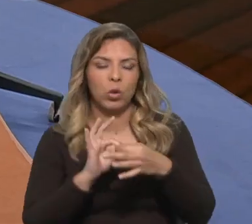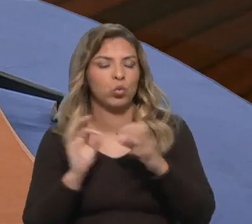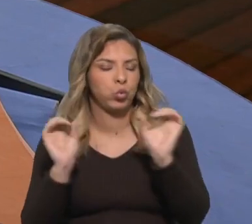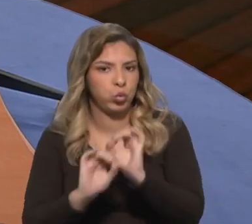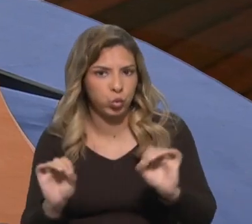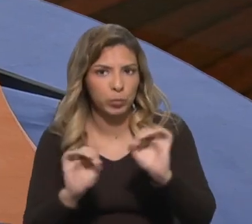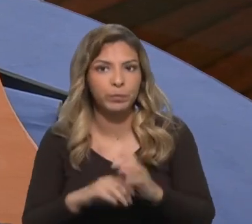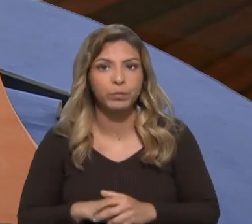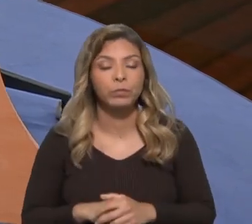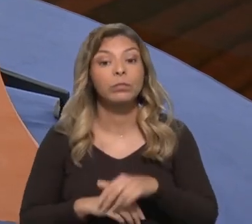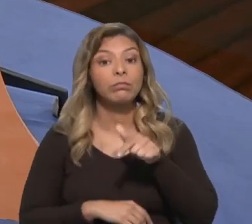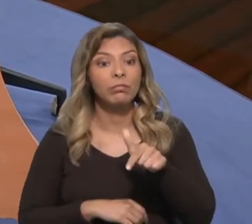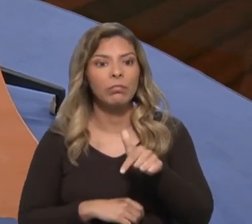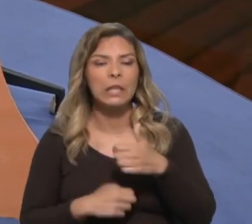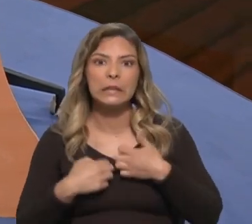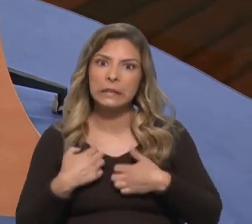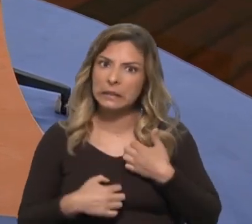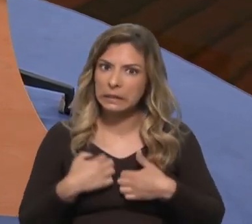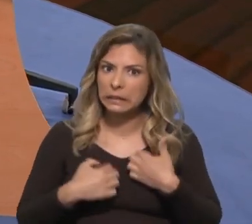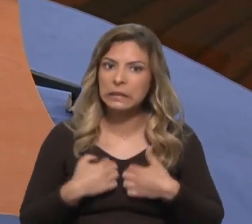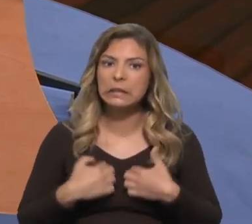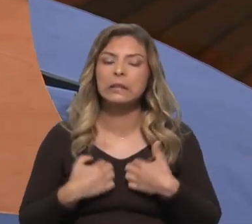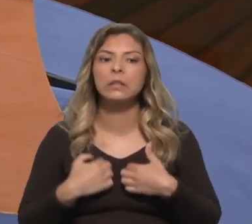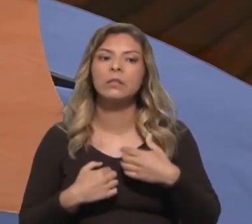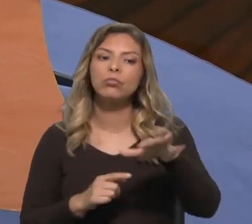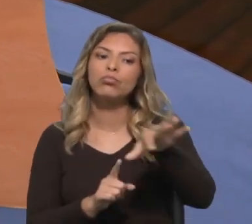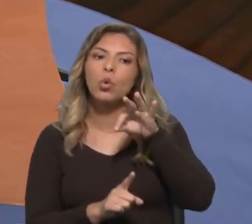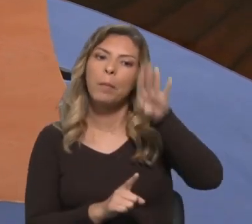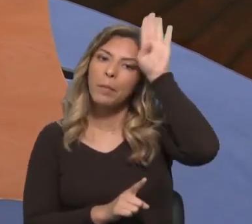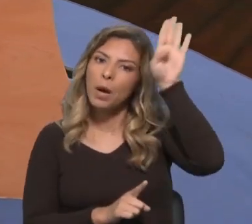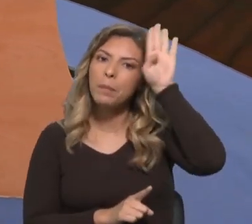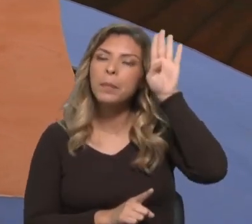Estas tensões que se manifestavam durante a eleição do Papa faziam com que,